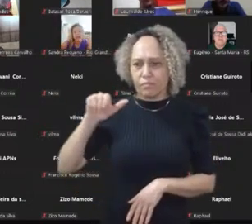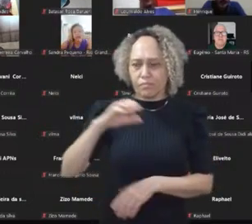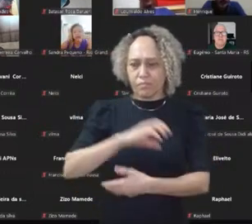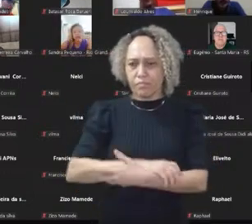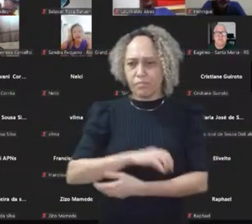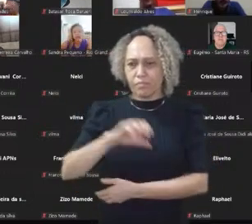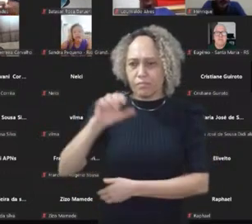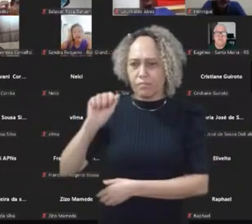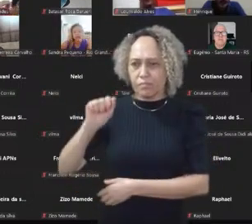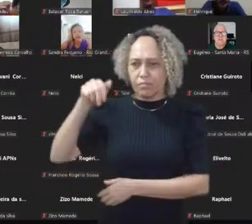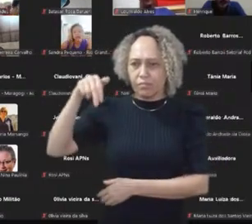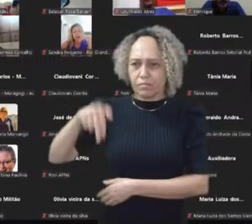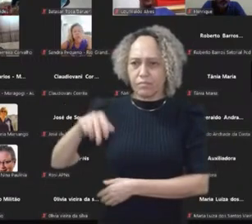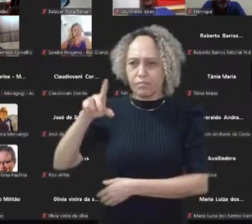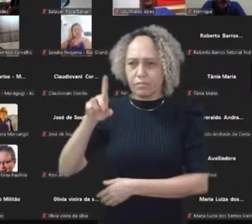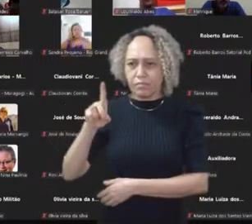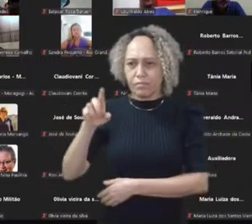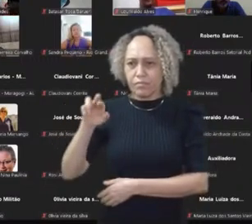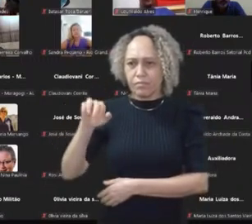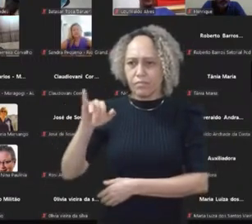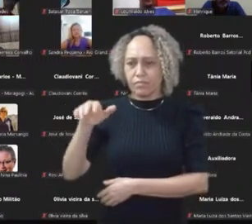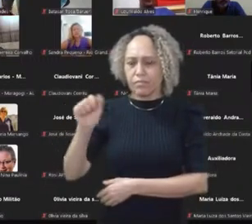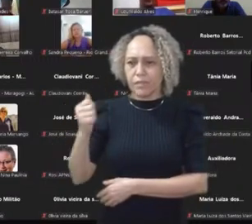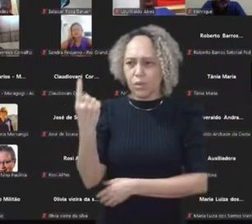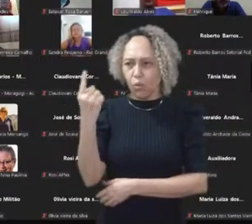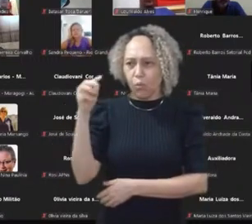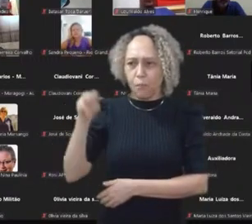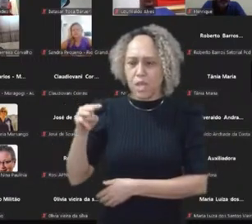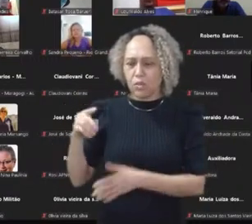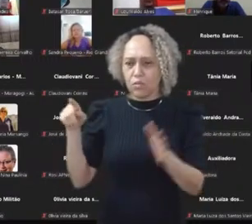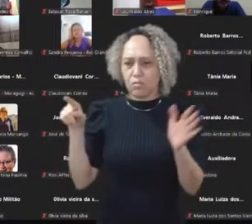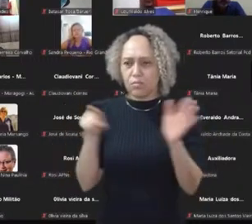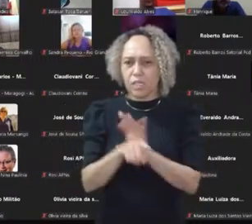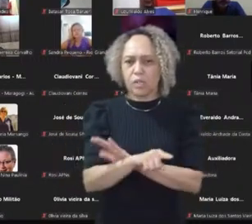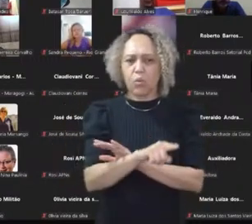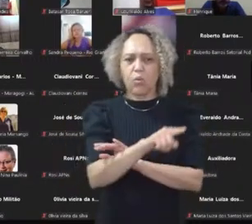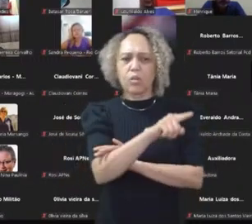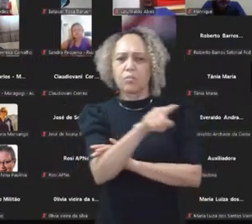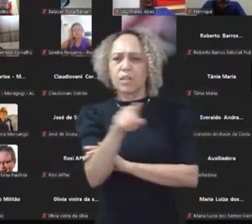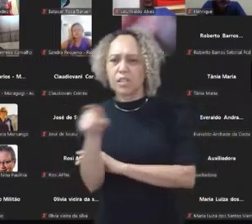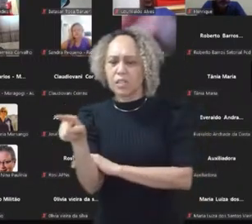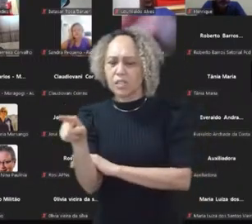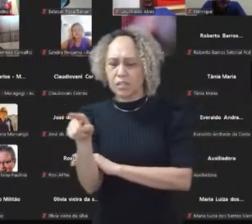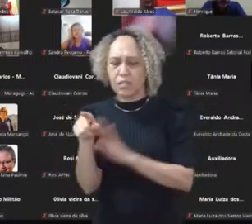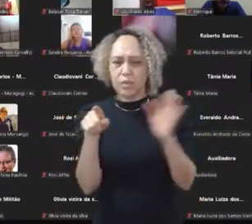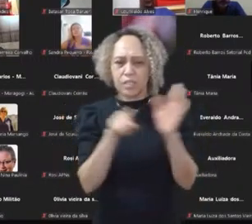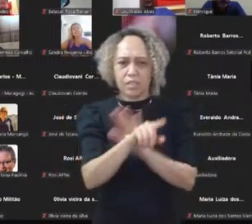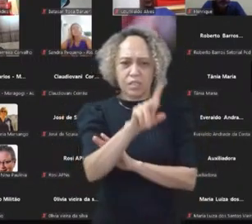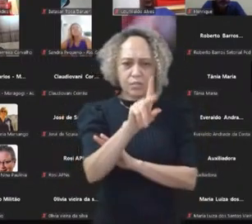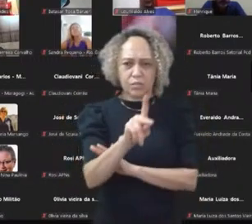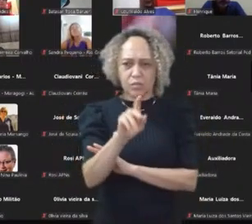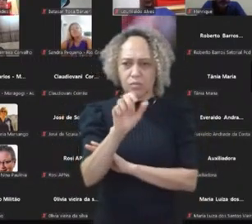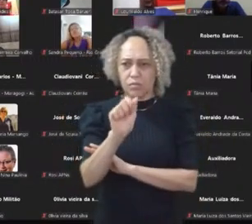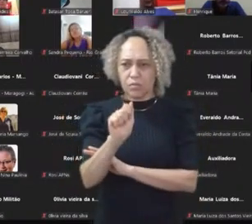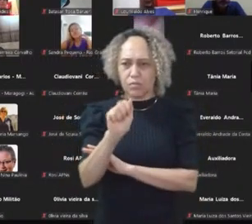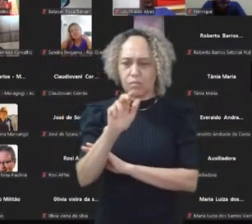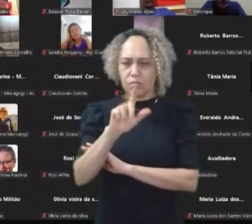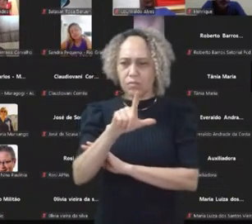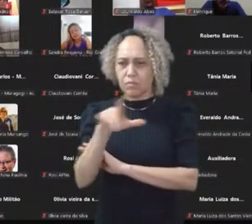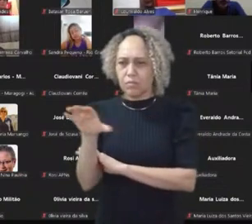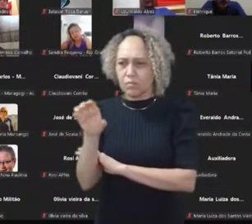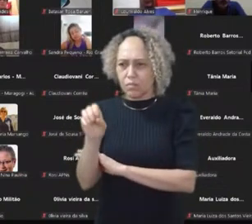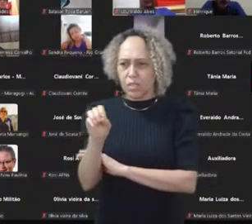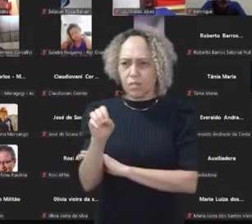Andreia pergunta em um minuto por gentileza diga para quem é pro Paulo eu tenho uma dúvida que é eu acho que a